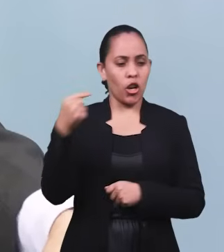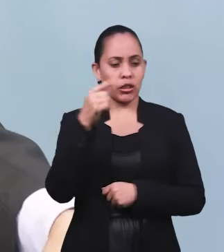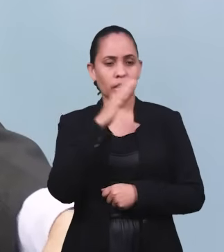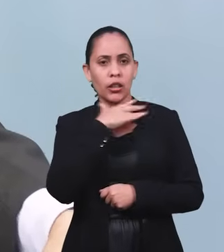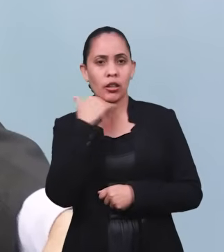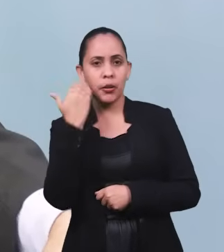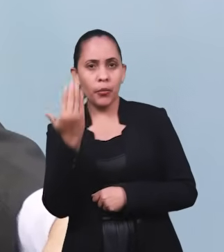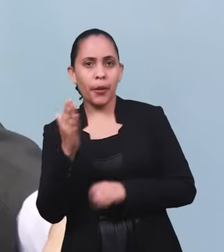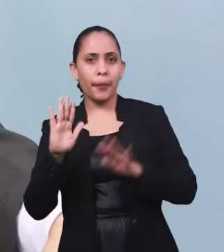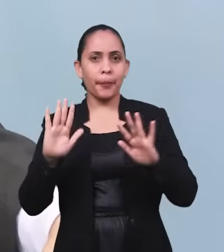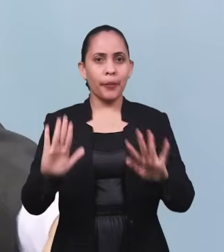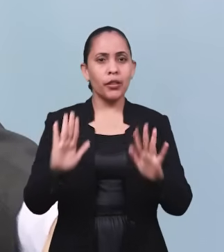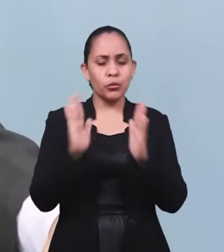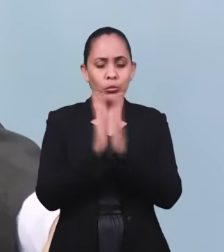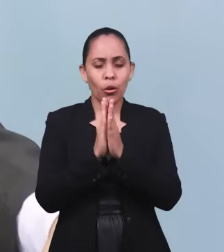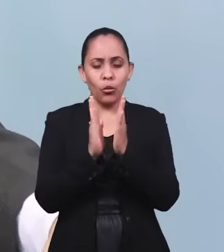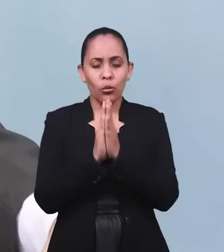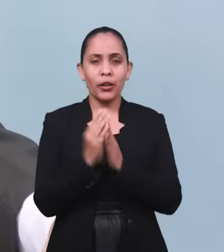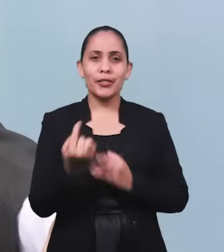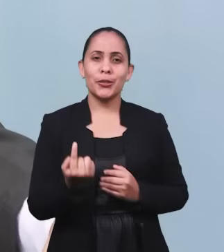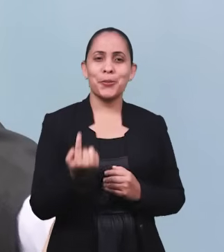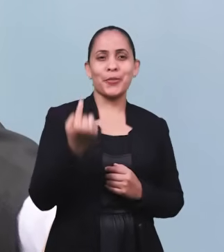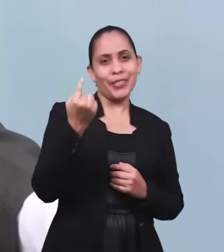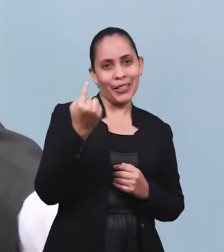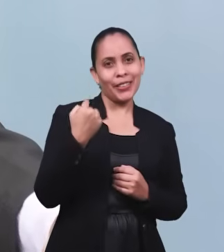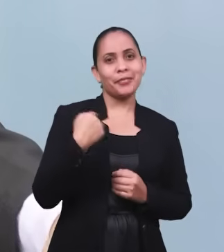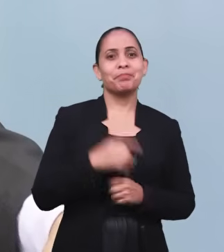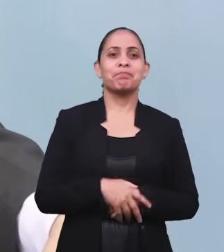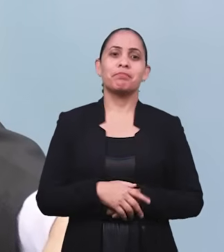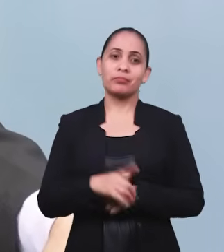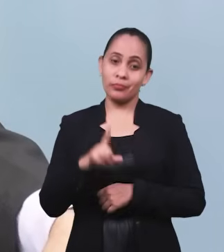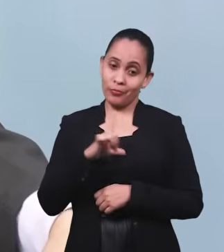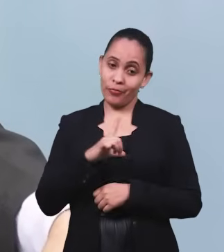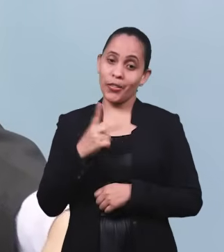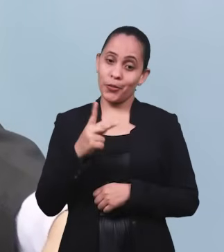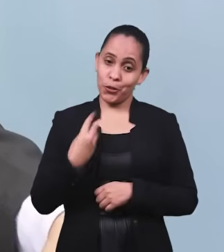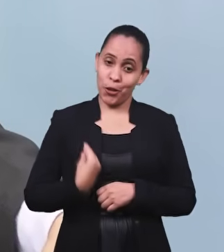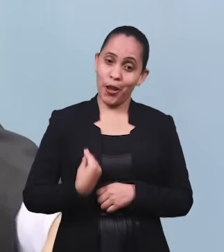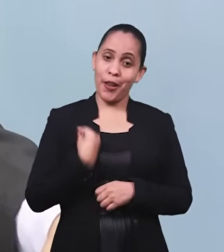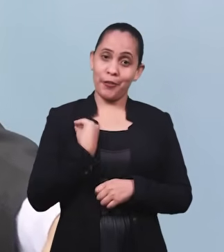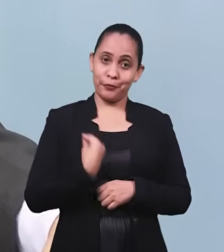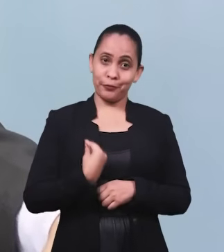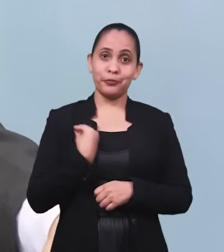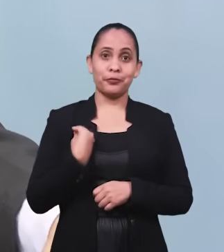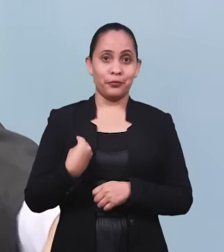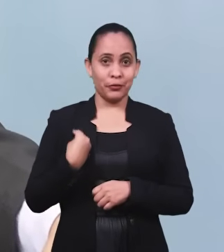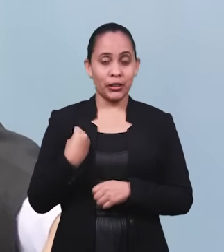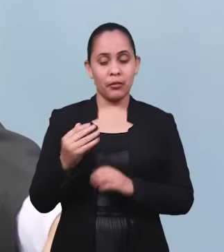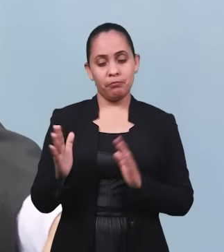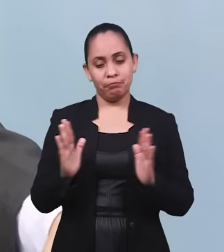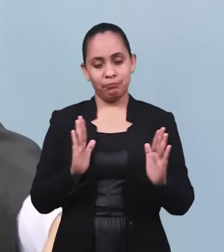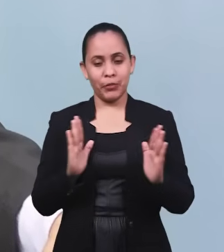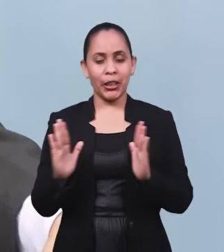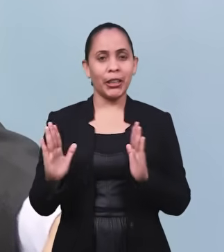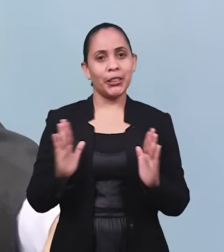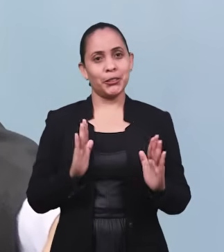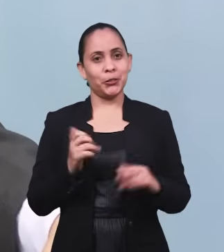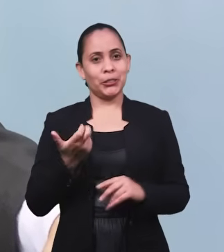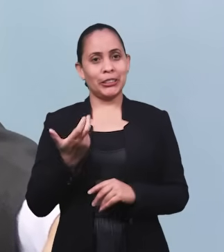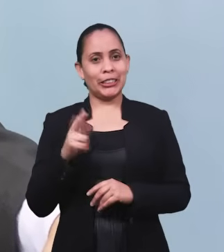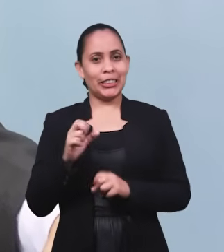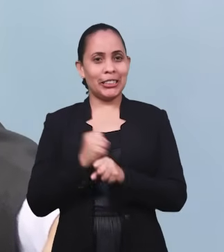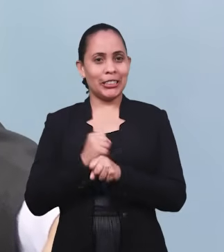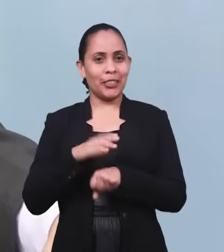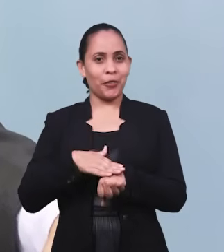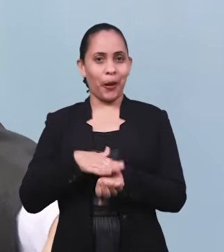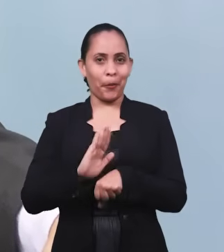morrer e com uma oração, né, ele teve a sua vida estendida por mais um período através da oração.